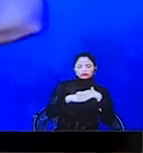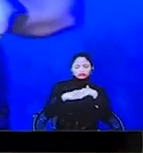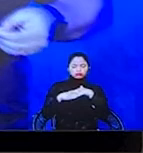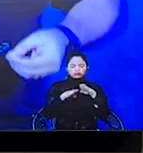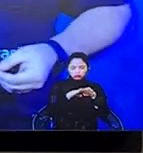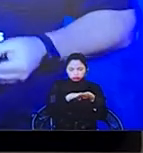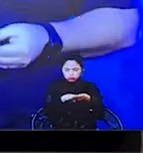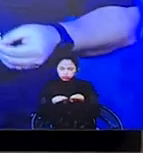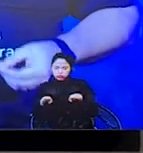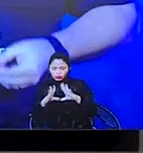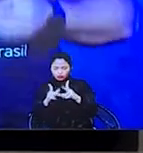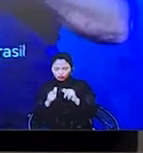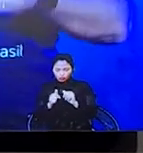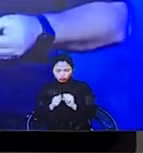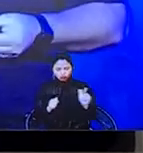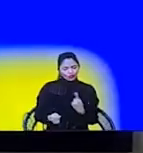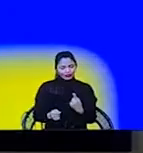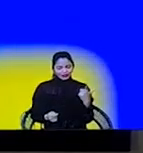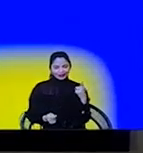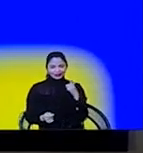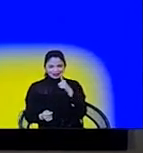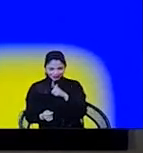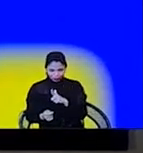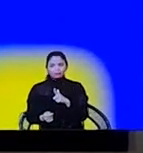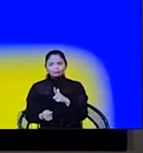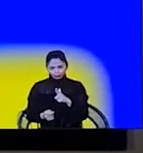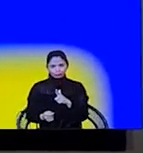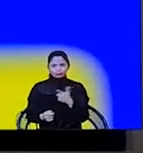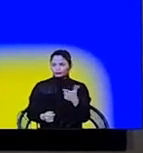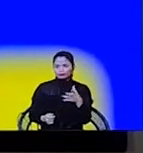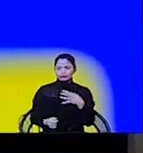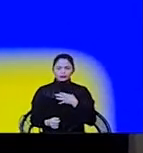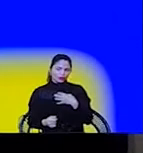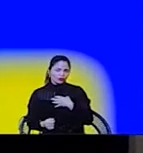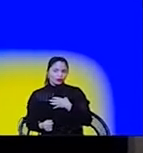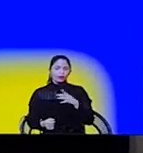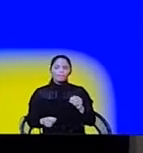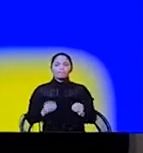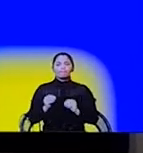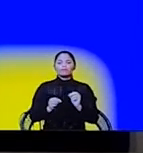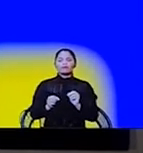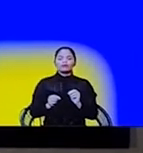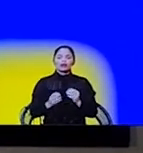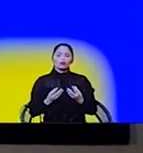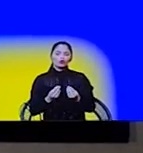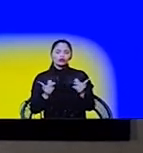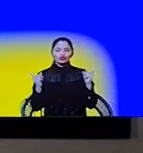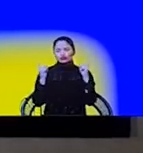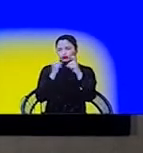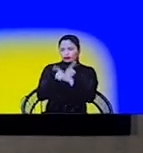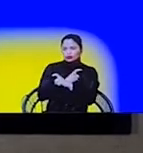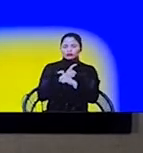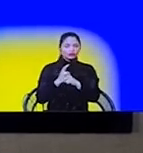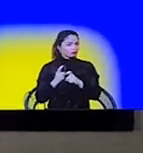mundo que está envolvido dentro desse contexto também ganhe. E obviamente não faz sentido a gente ter uma política que seja extremamente complexa e que não